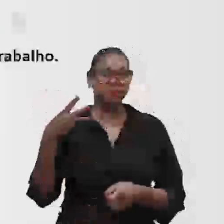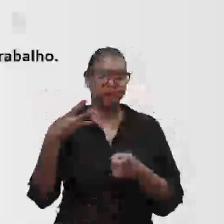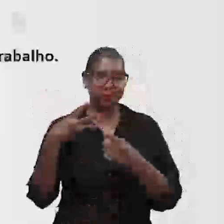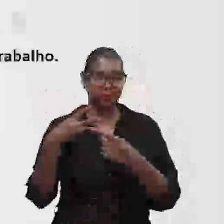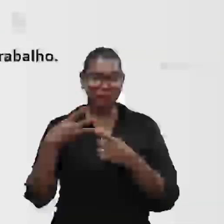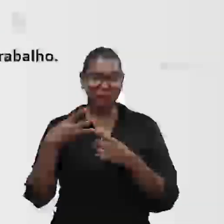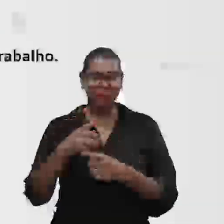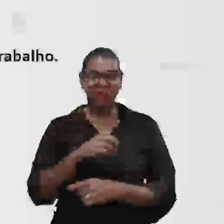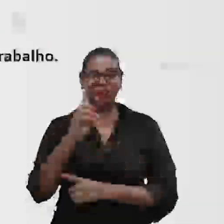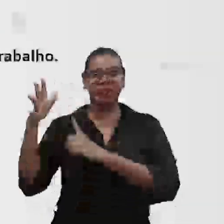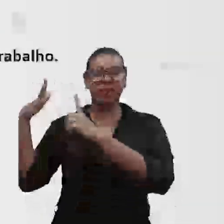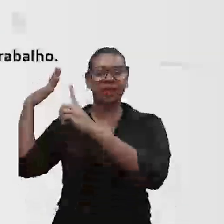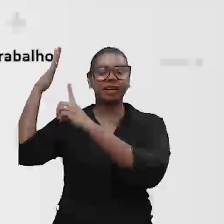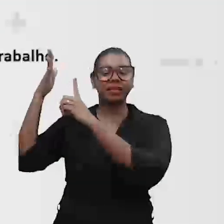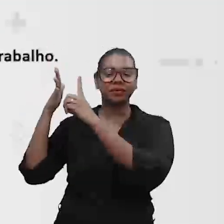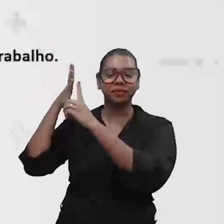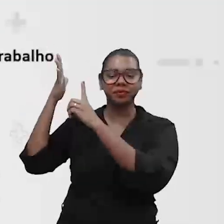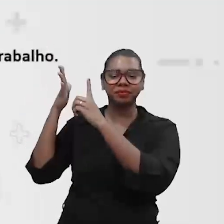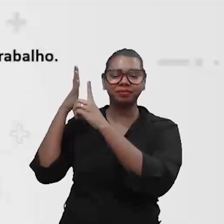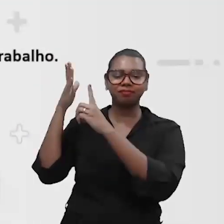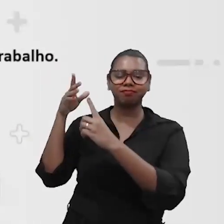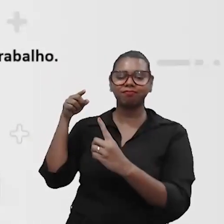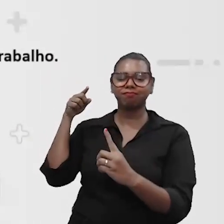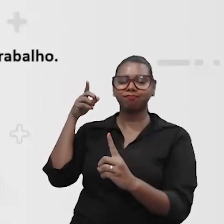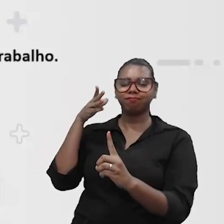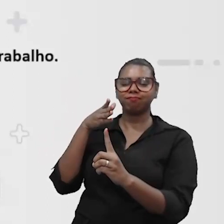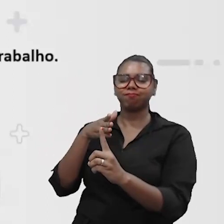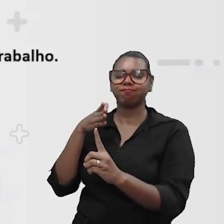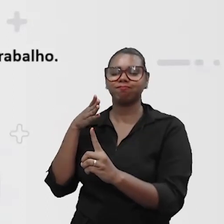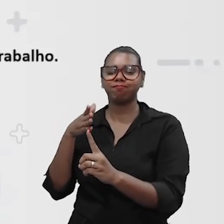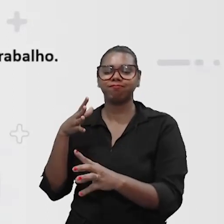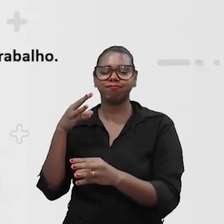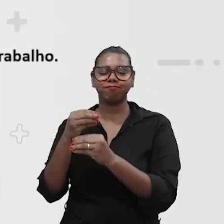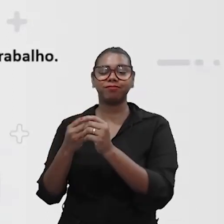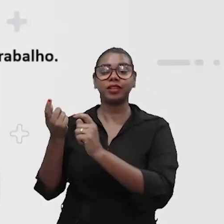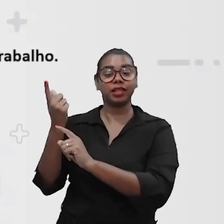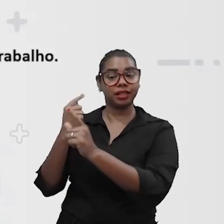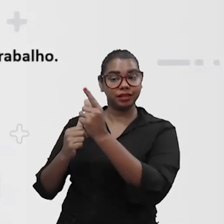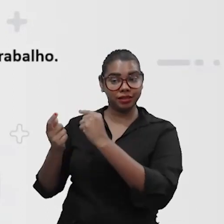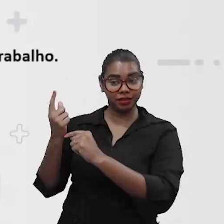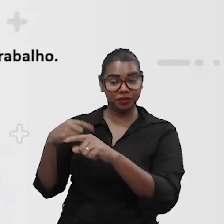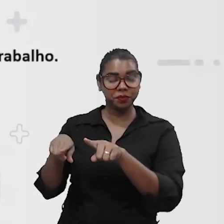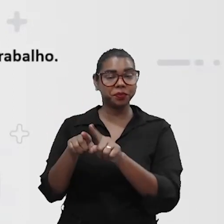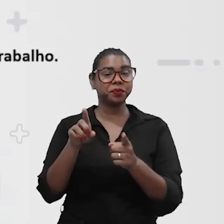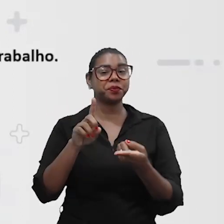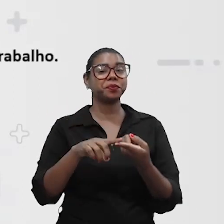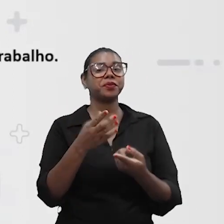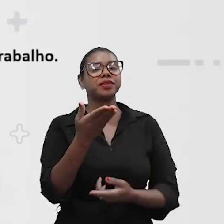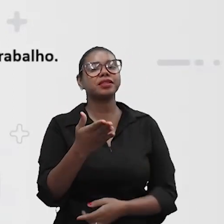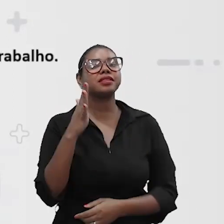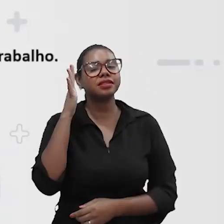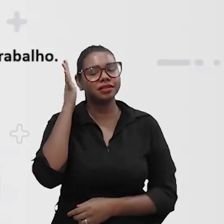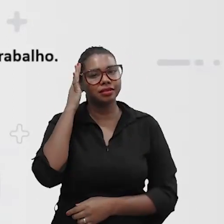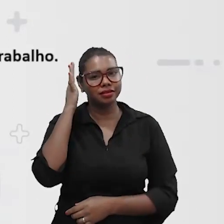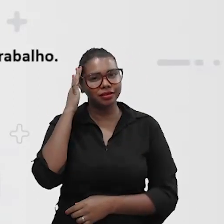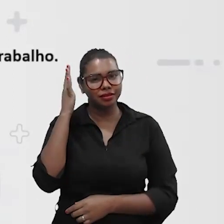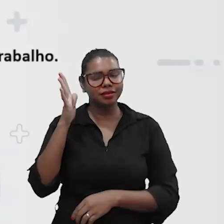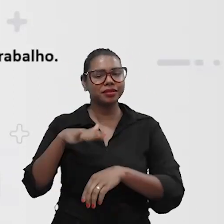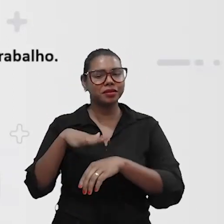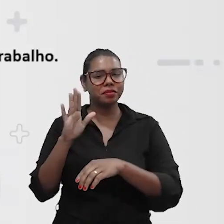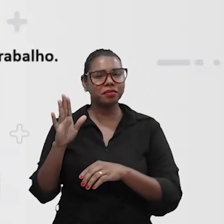de palestra, né, trazendo uma abordagem mais contábil, mais financeira também, para você entender um pouquinho dessa área,